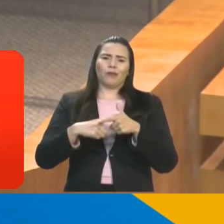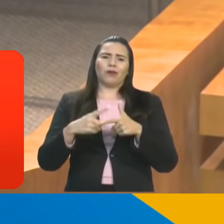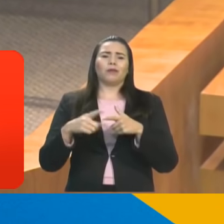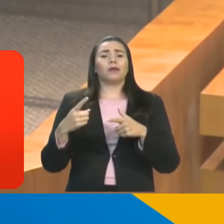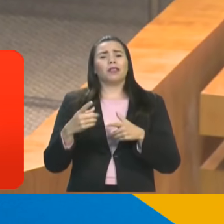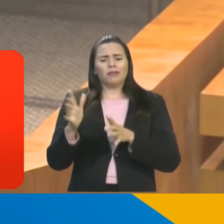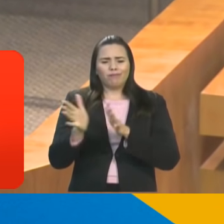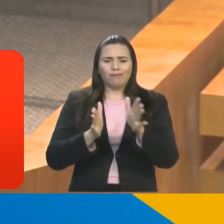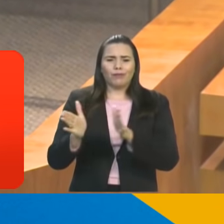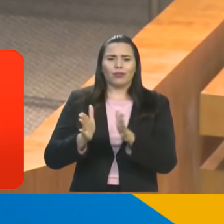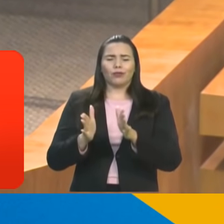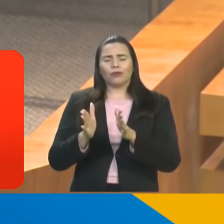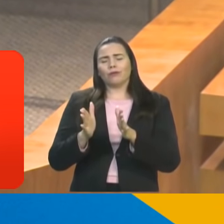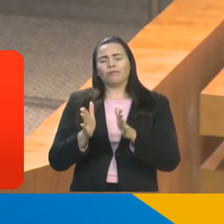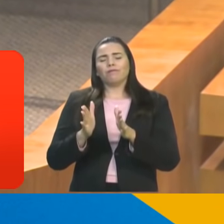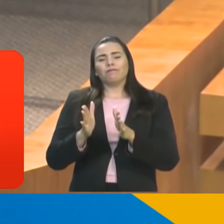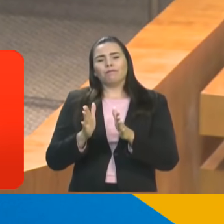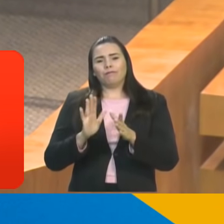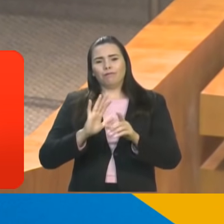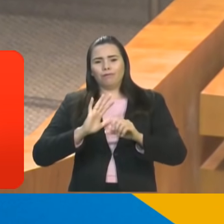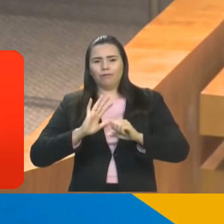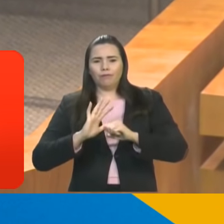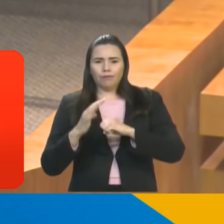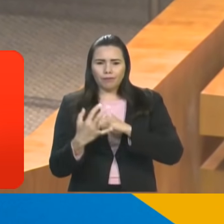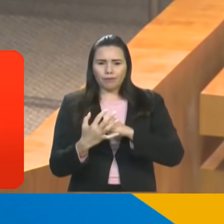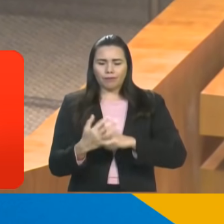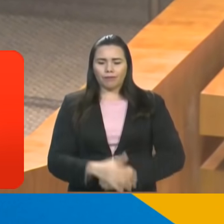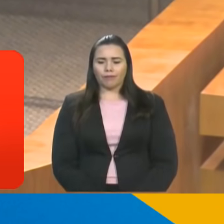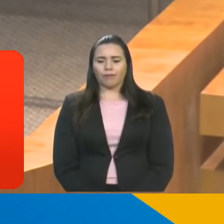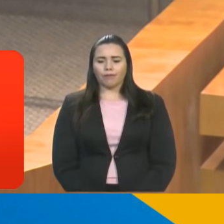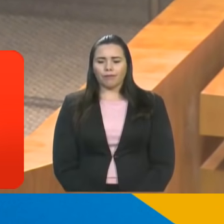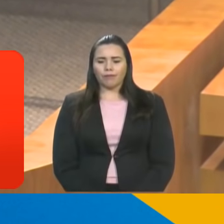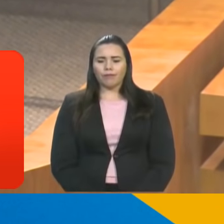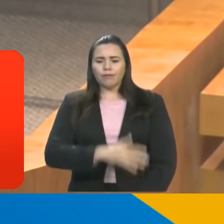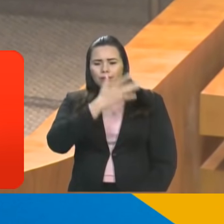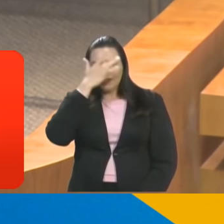dos brasileiros, sobretudo aqueles que ganham um terço